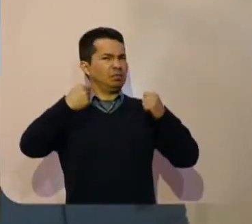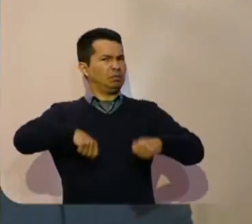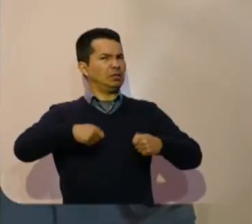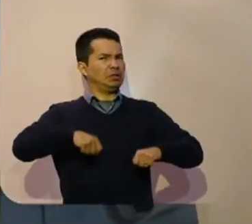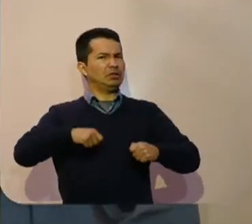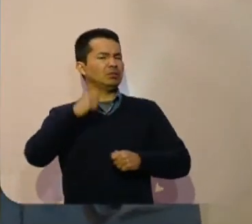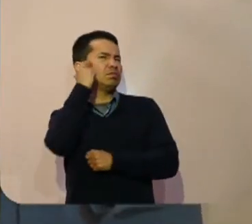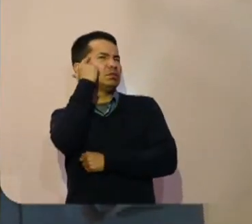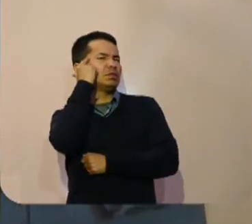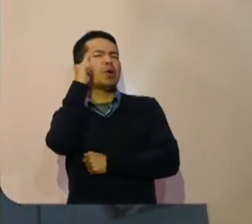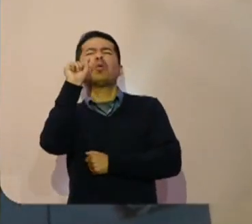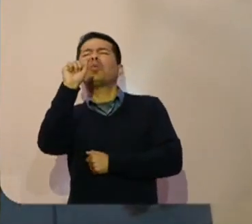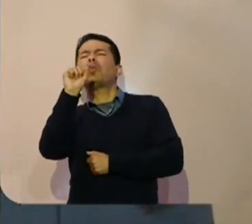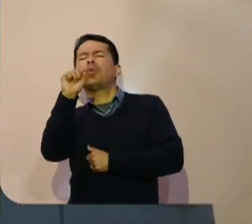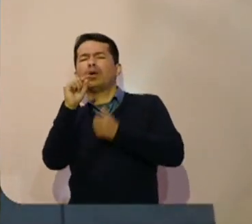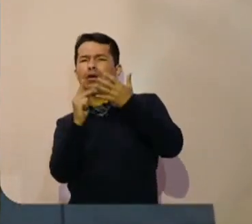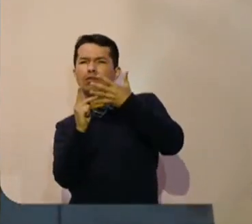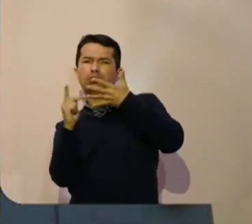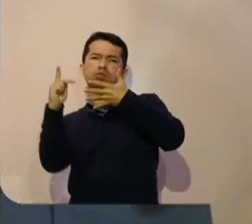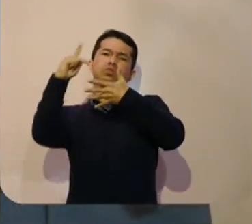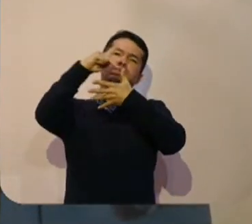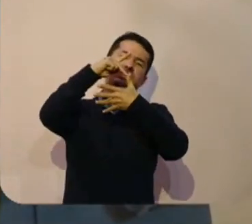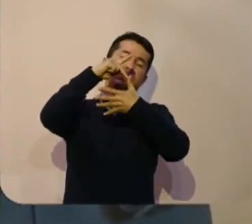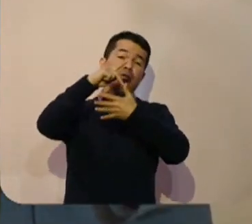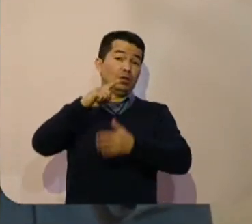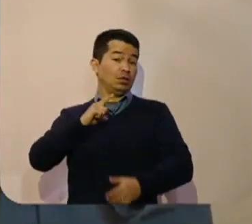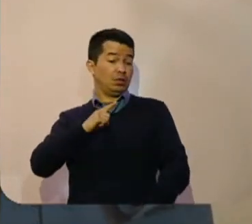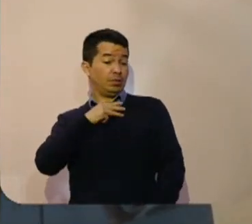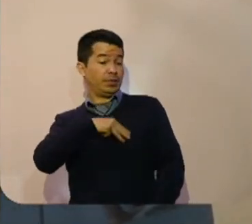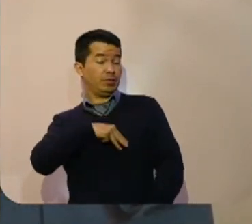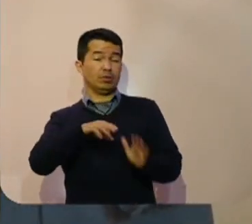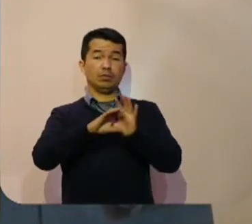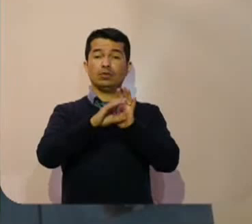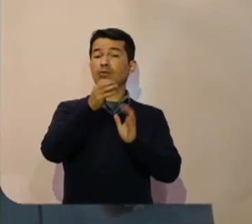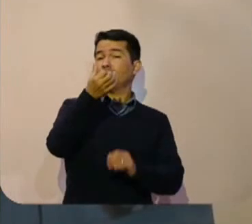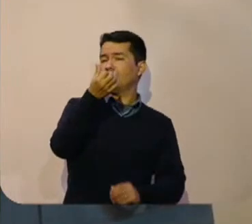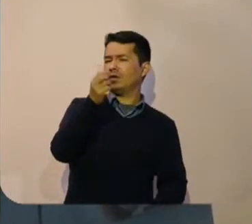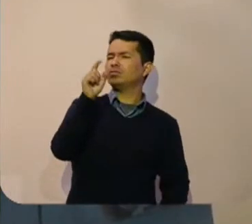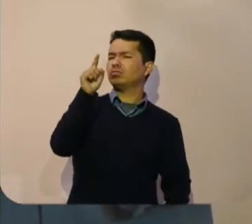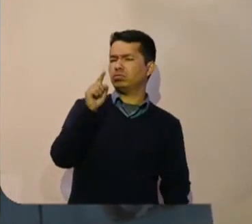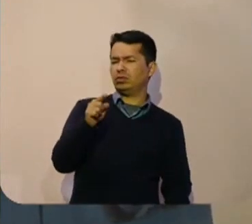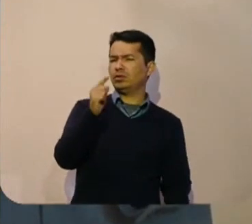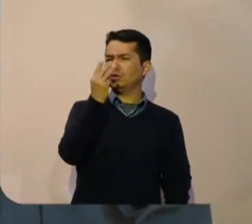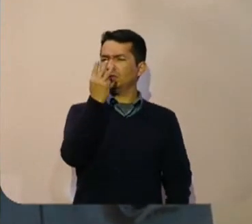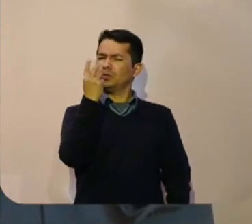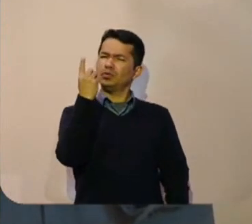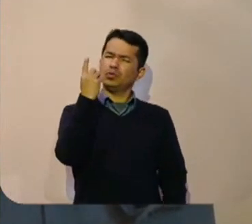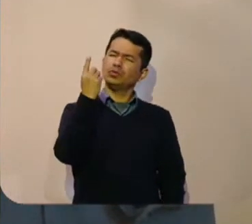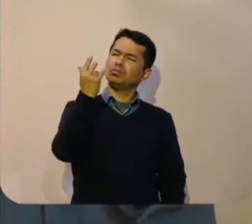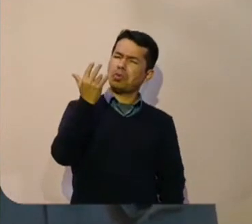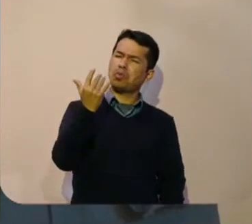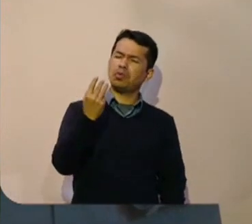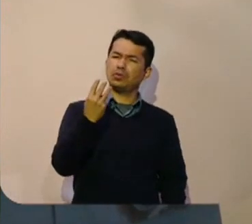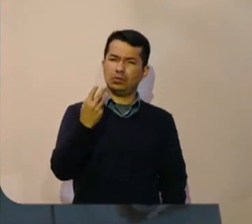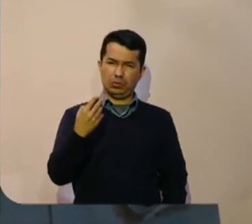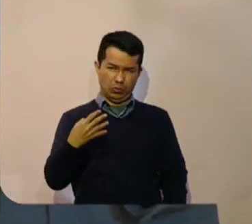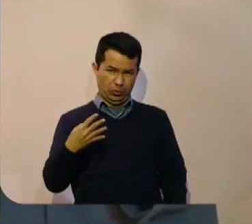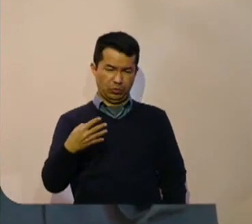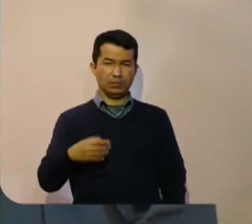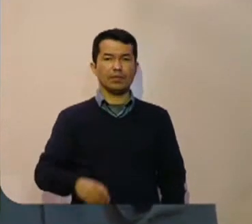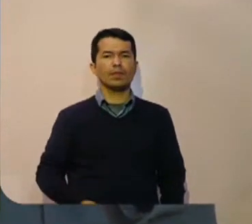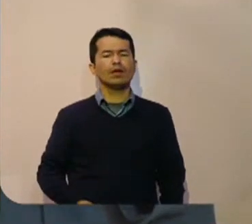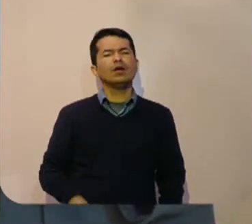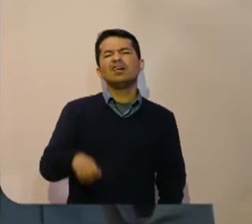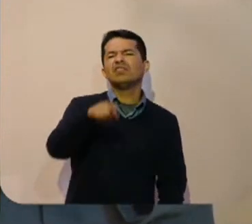assim em Mateus 6:31-34, palavras do Senhor Jesus. Portanto, não fiquem preocupados, perguntando onde